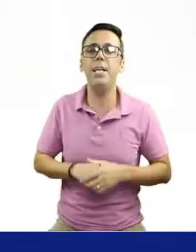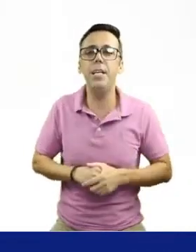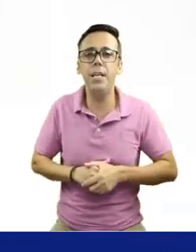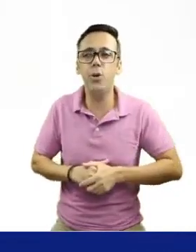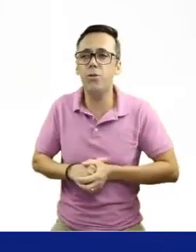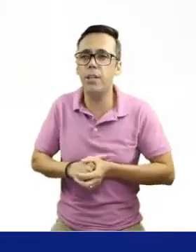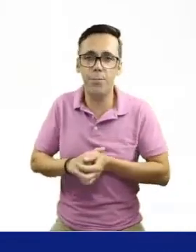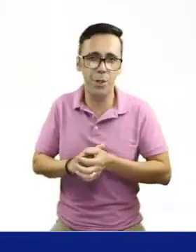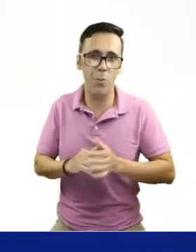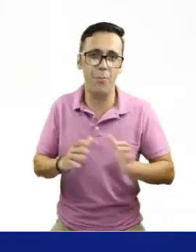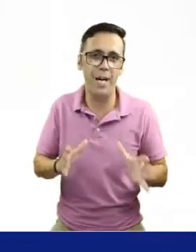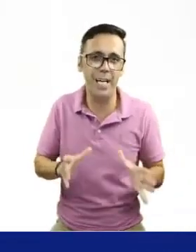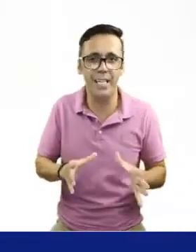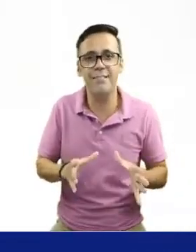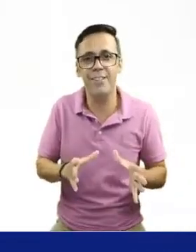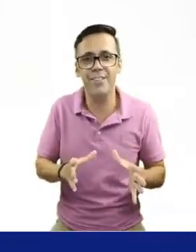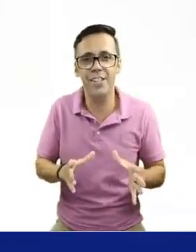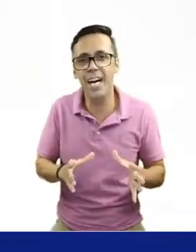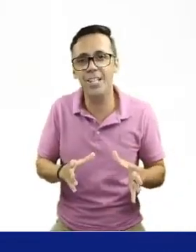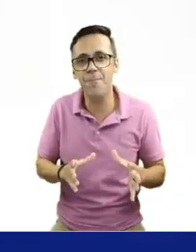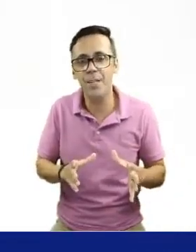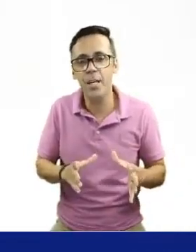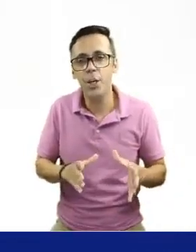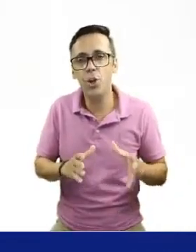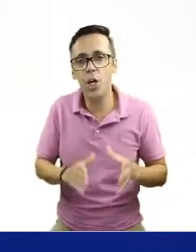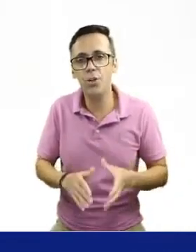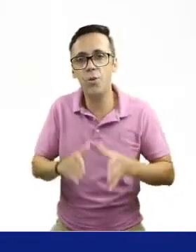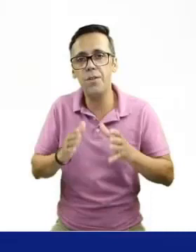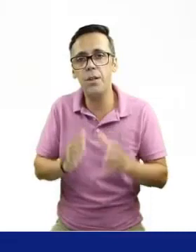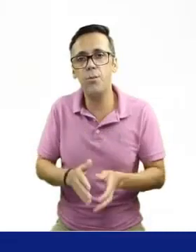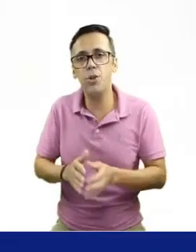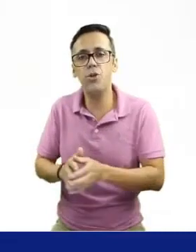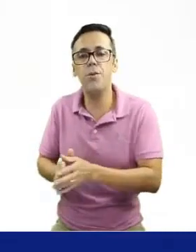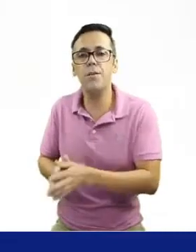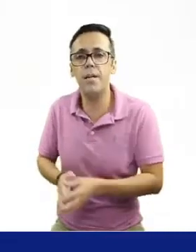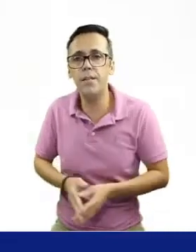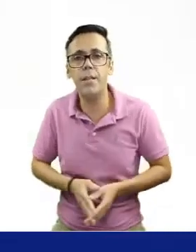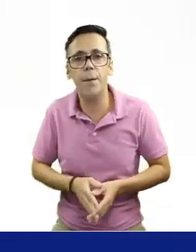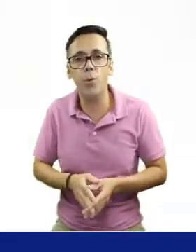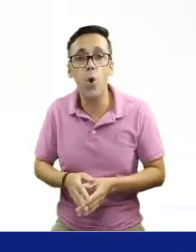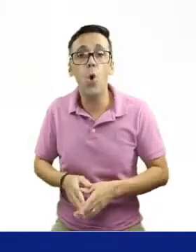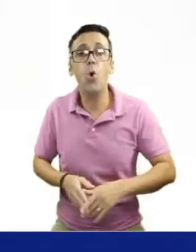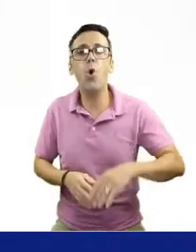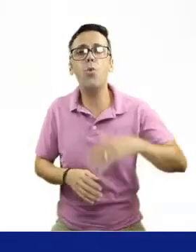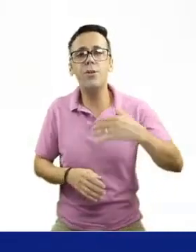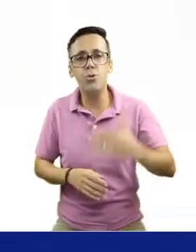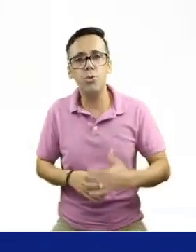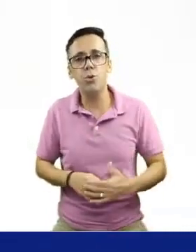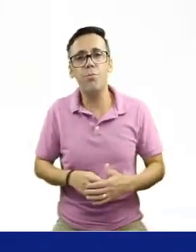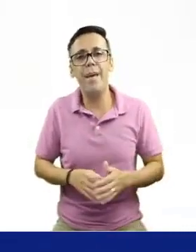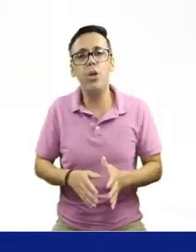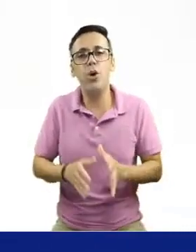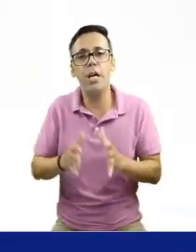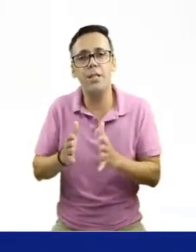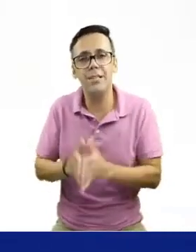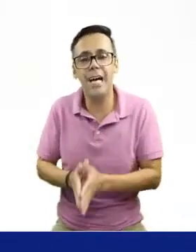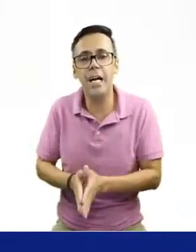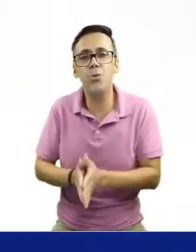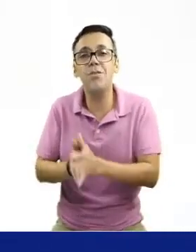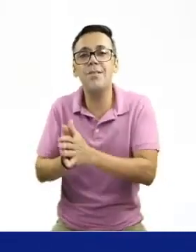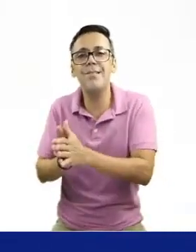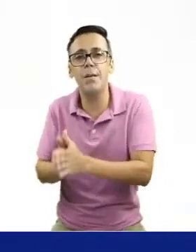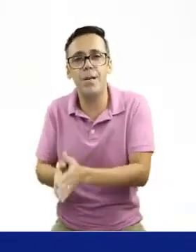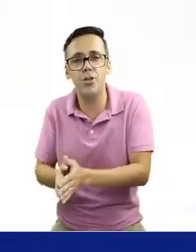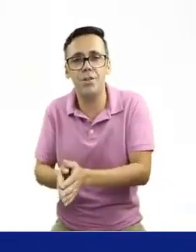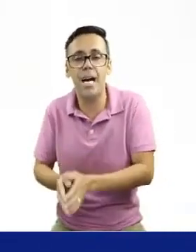já dizia Lenine O Tempo Não Pára Não é verdade e nós conseguimos otimizar esse tempo com o estudo bem